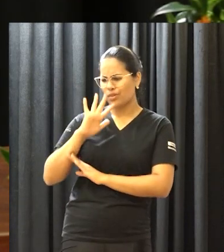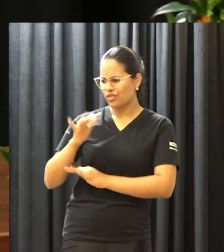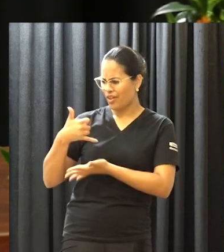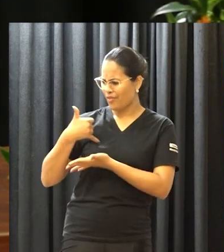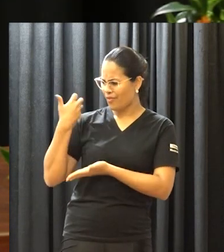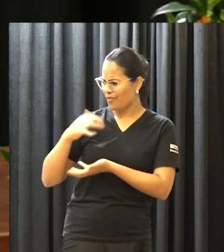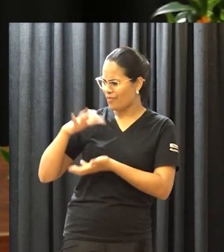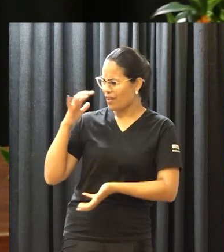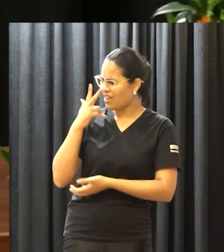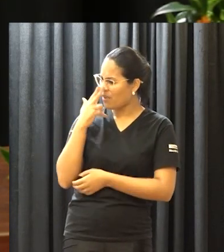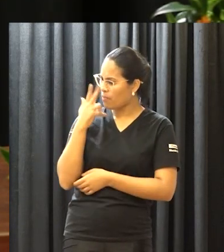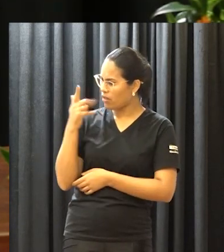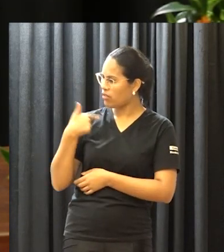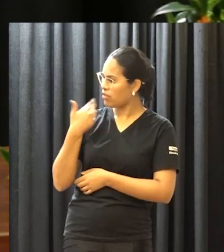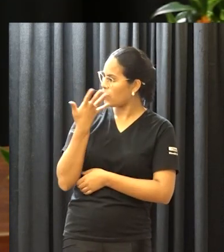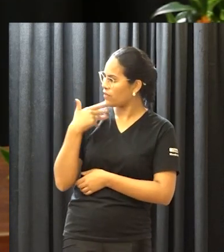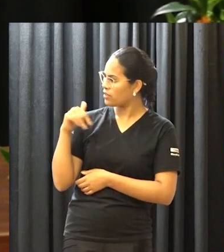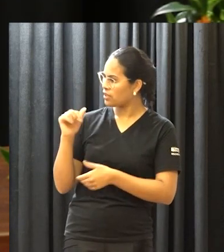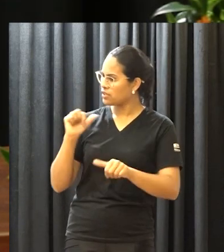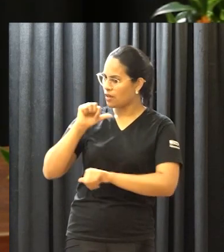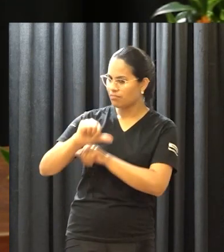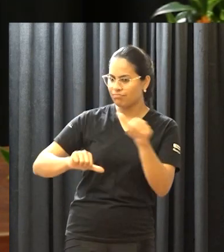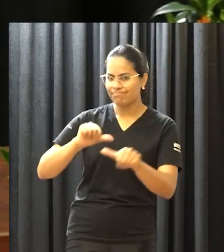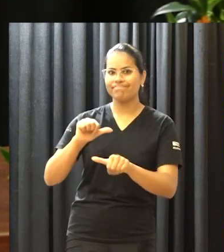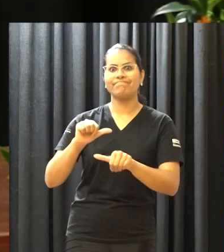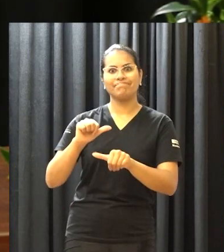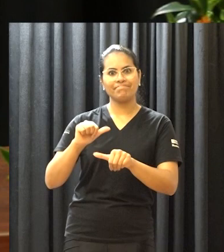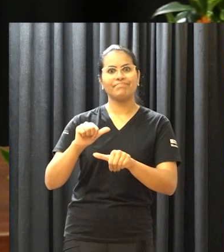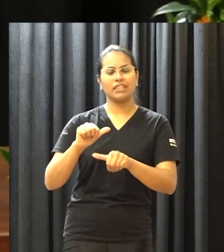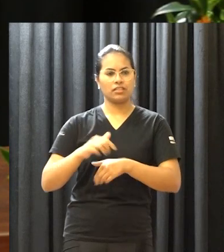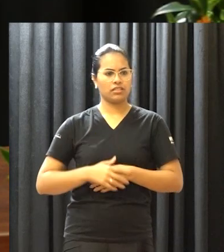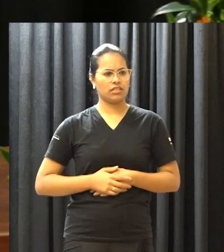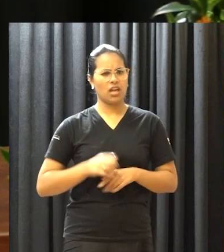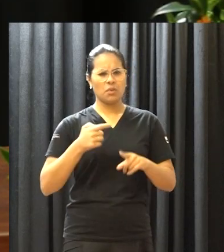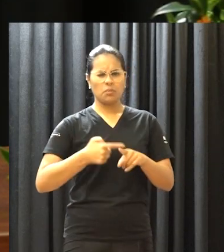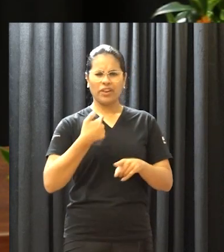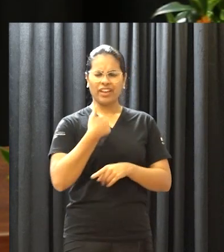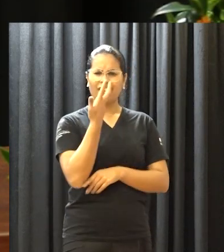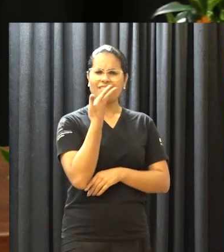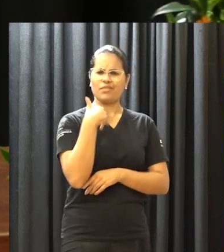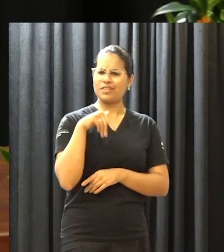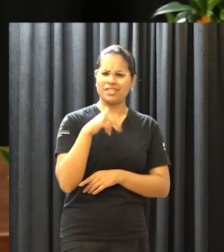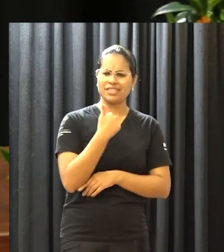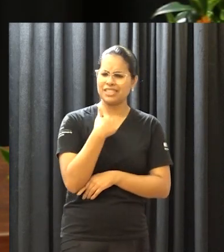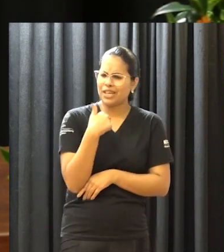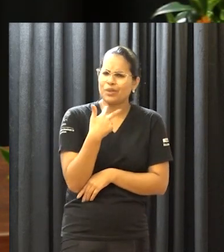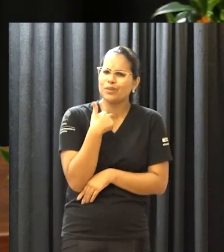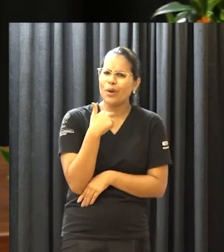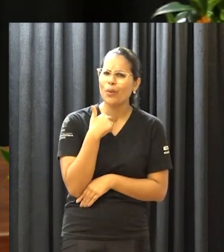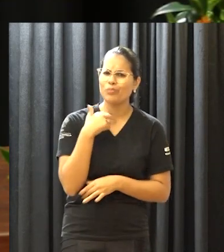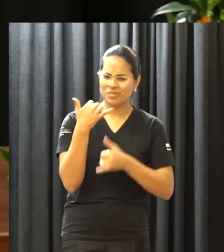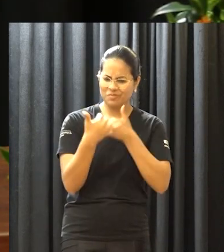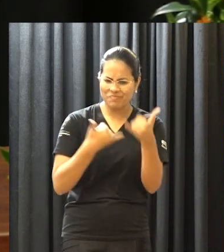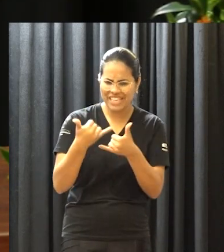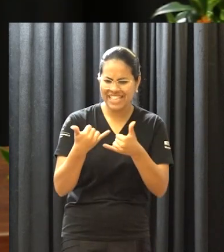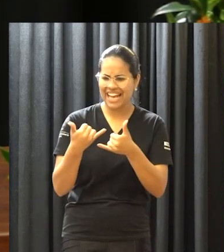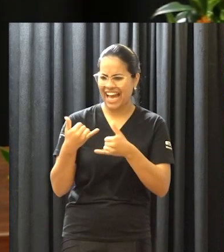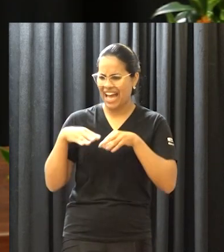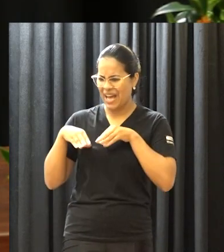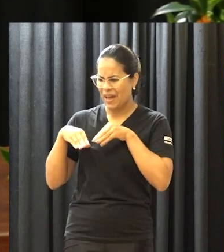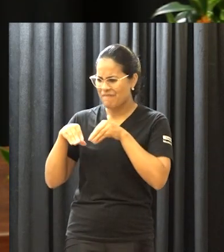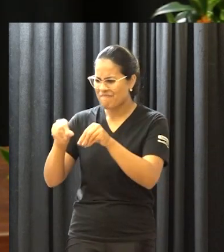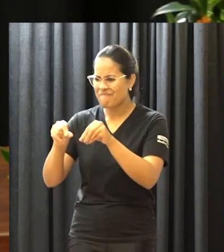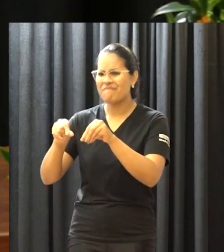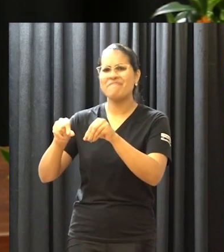virei criança outra vez. Quando eu era criança, eu não tive essa oportunidade de fazer isso, de brincar, de ir na praia, de dançar na praia, de